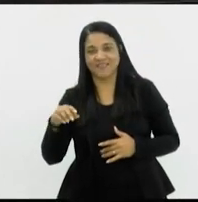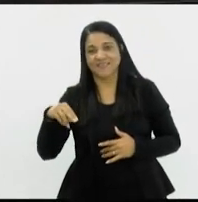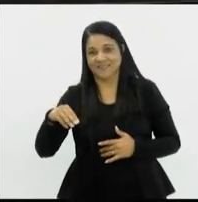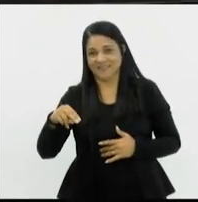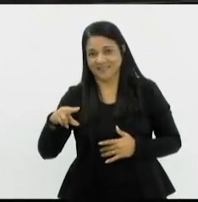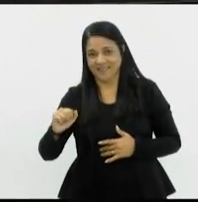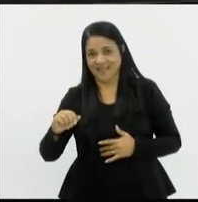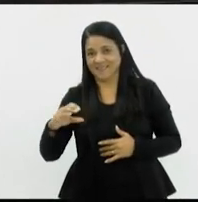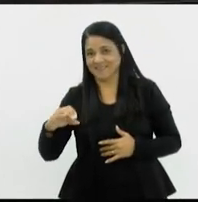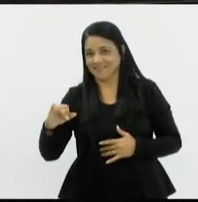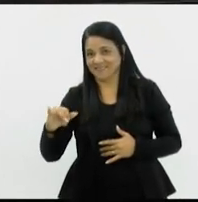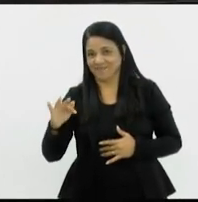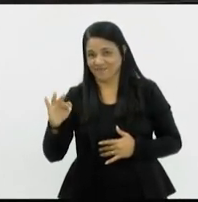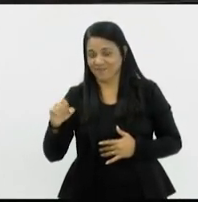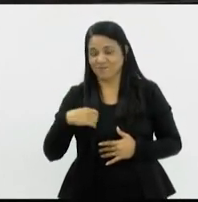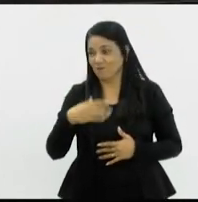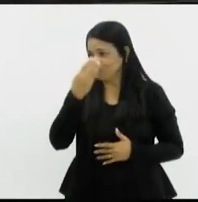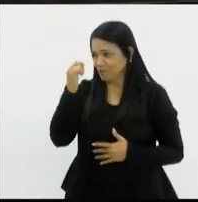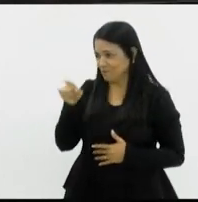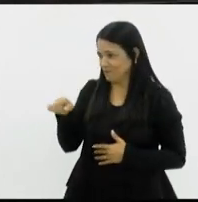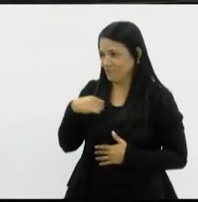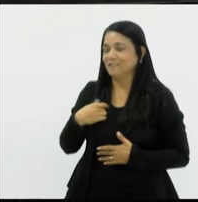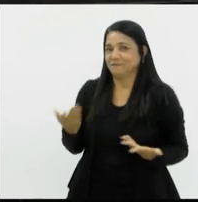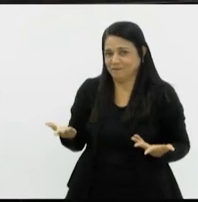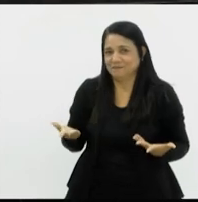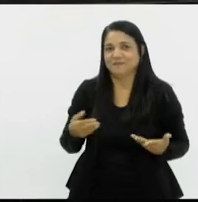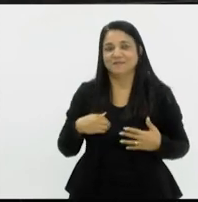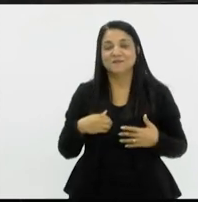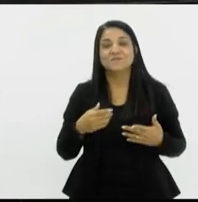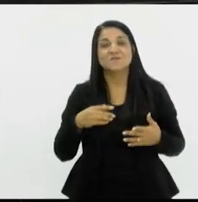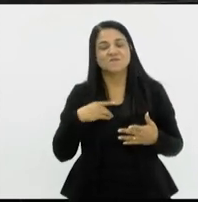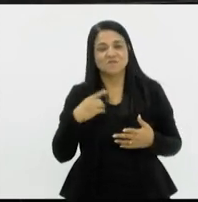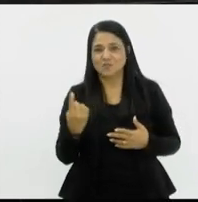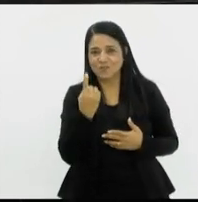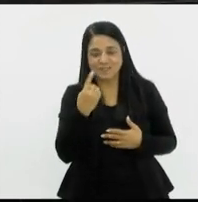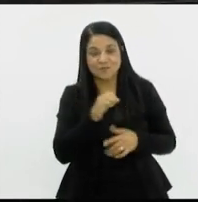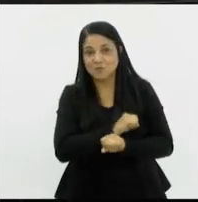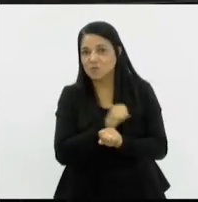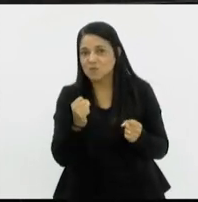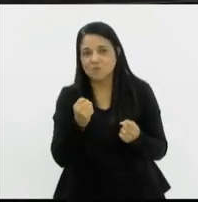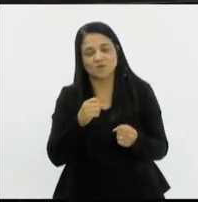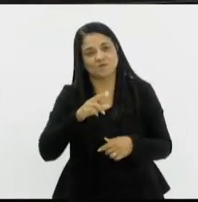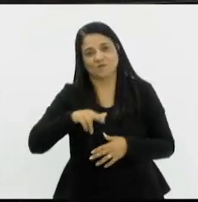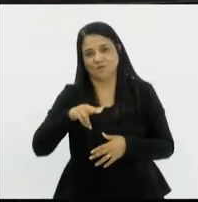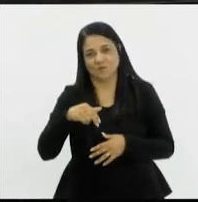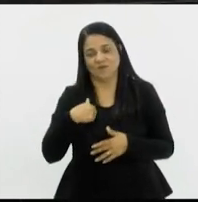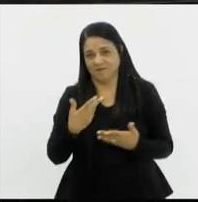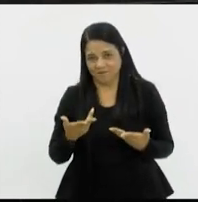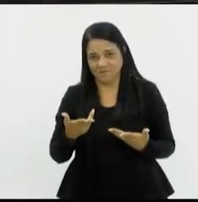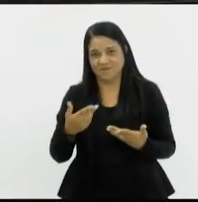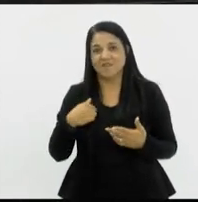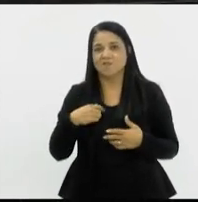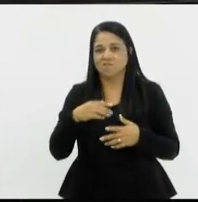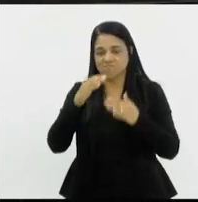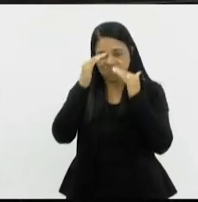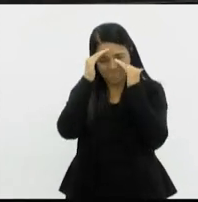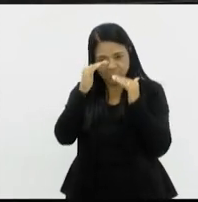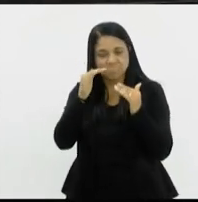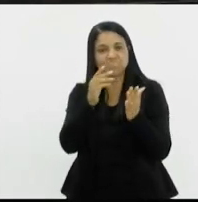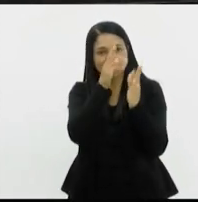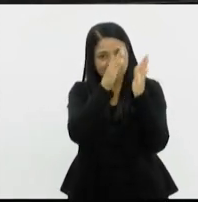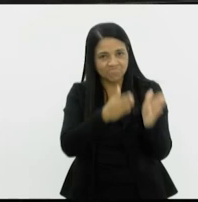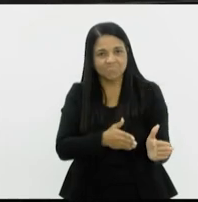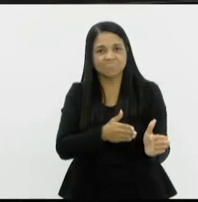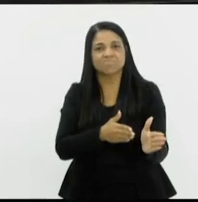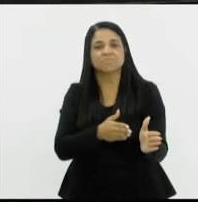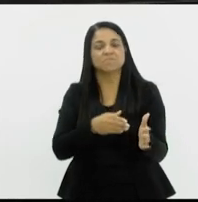assim, ninguém faz nada sozinho. E eu aqui reafirmo a minha lealdade a cada um dos senhores. A gente vai lutar ferozmente